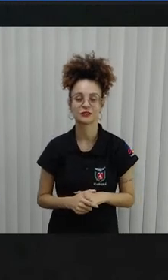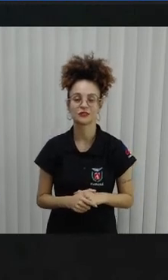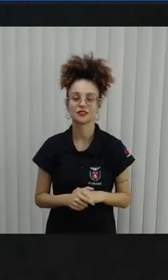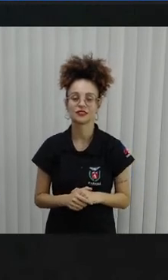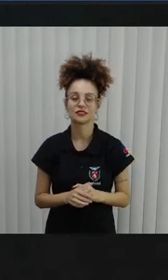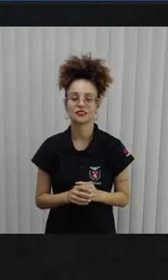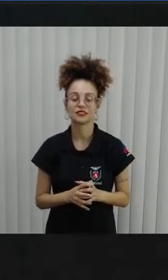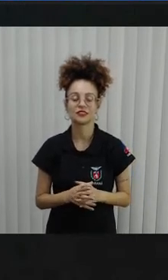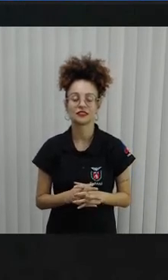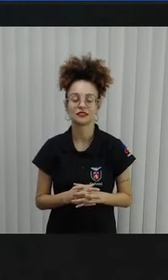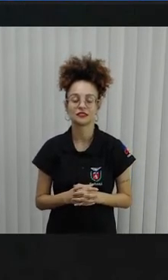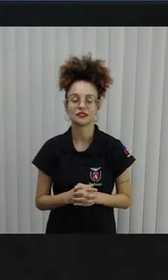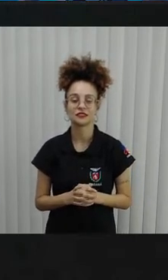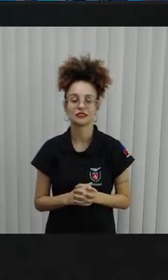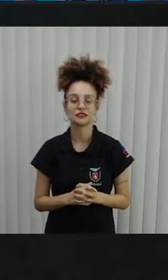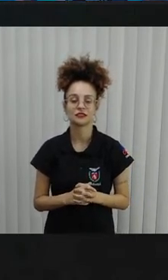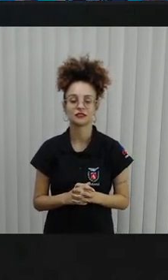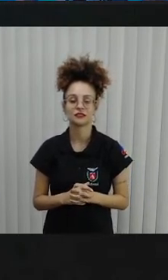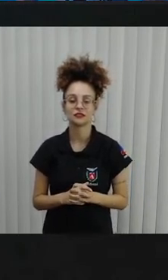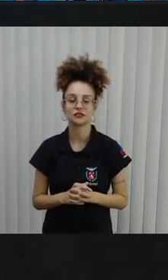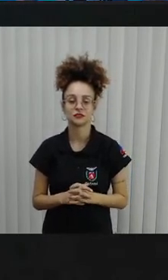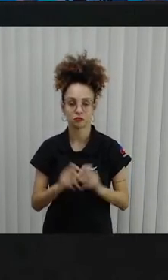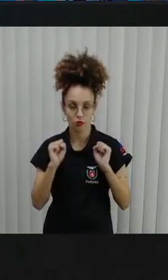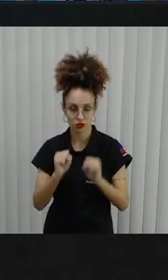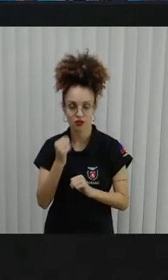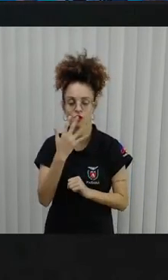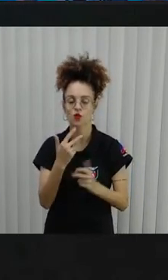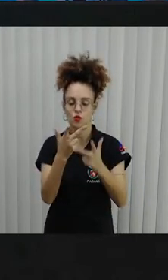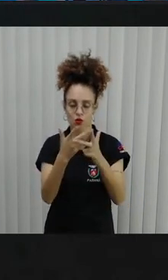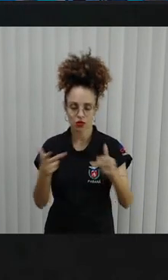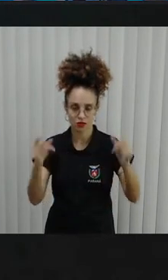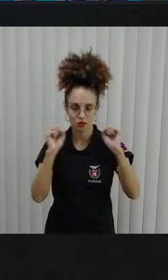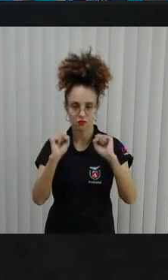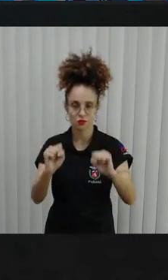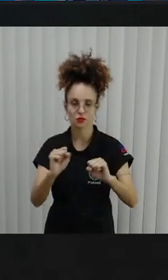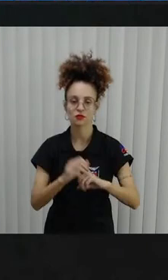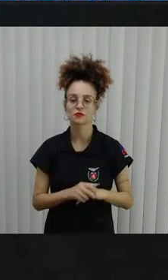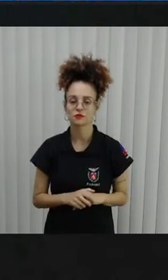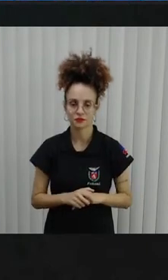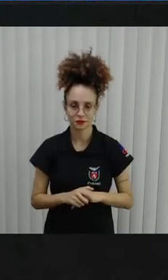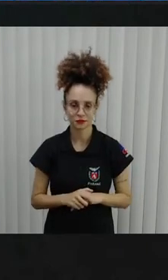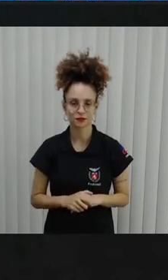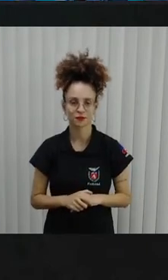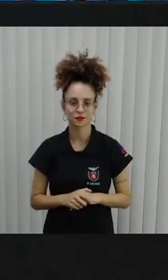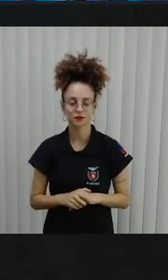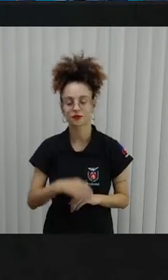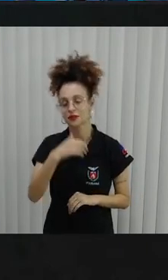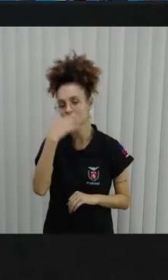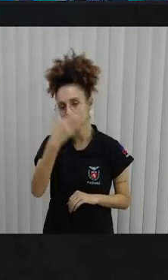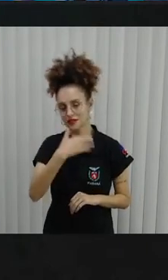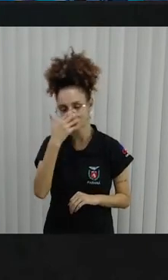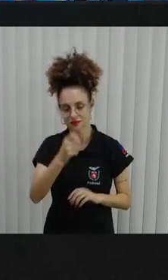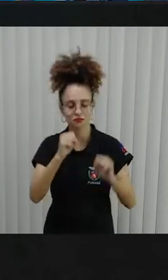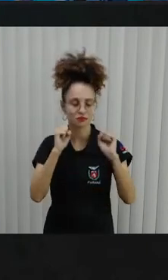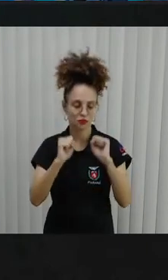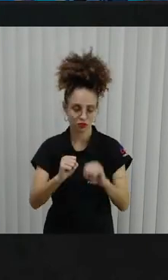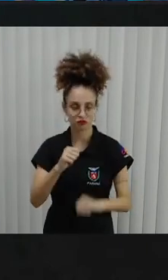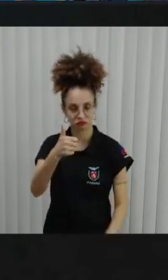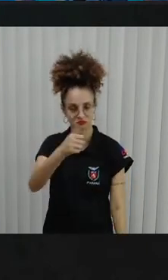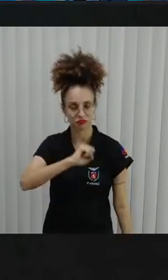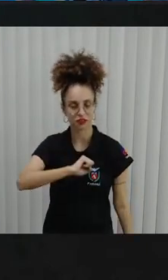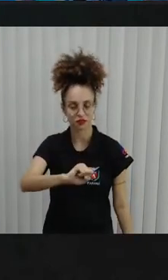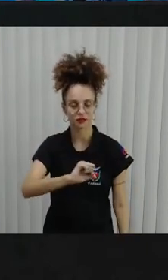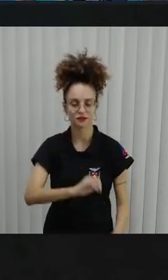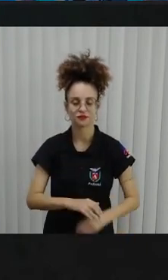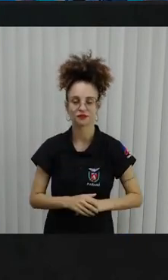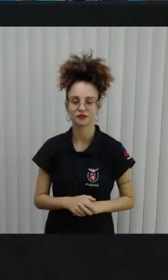bolinho. Pode ser colorido mesmo, não tem problema. Uma massa. Massa, né? Acho que é massa ali. Isso é da hora.